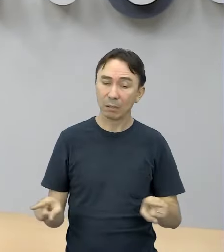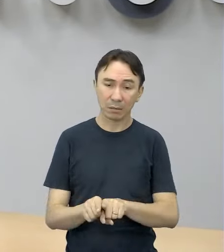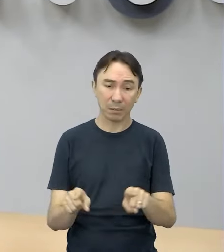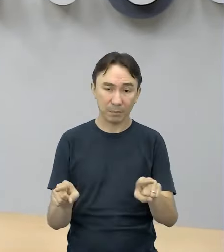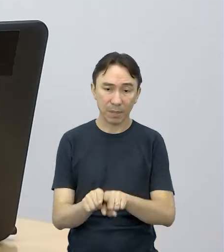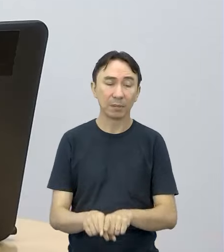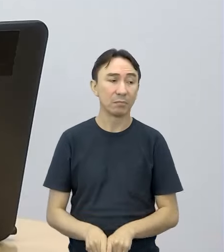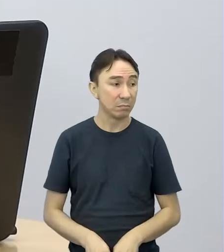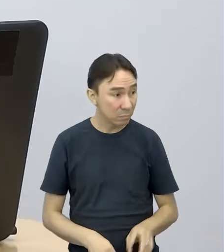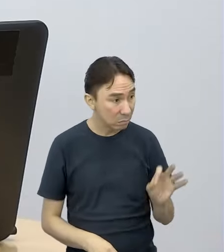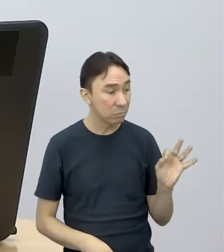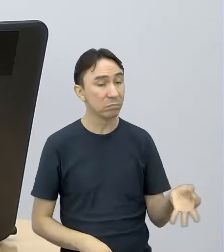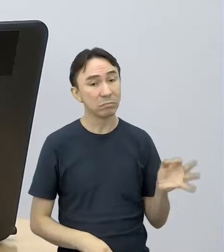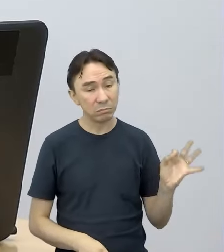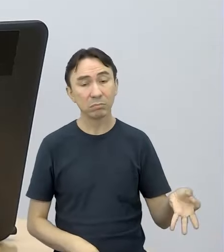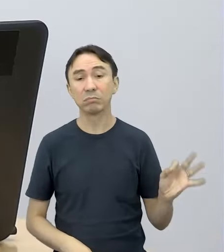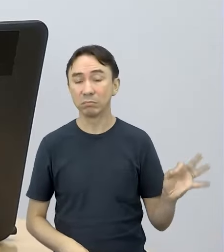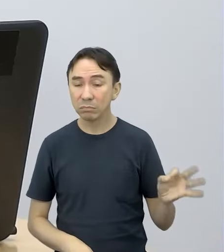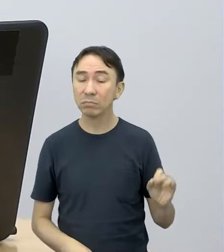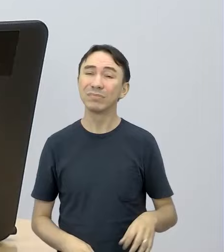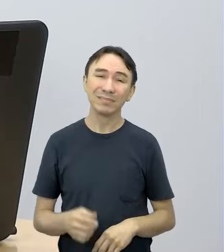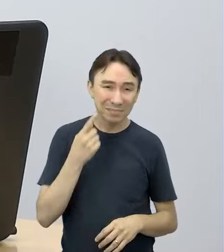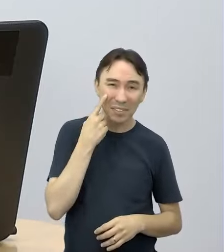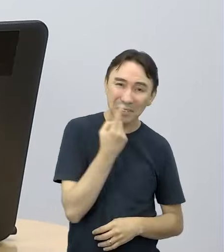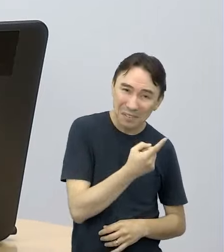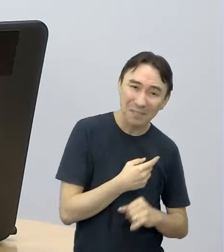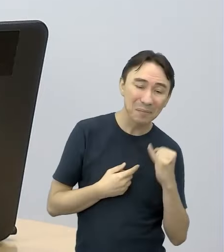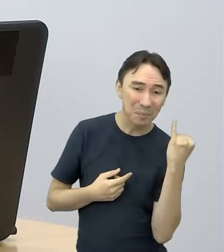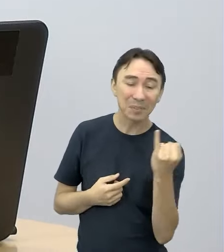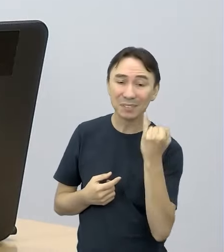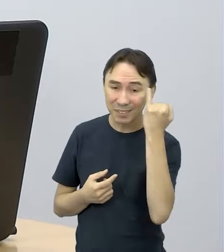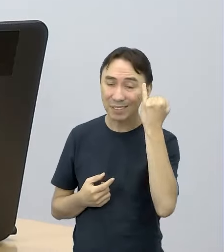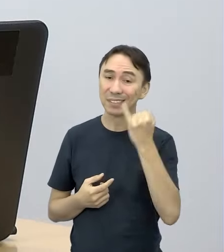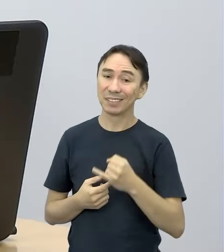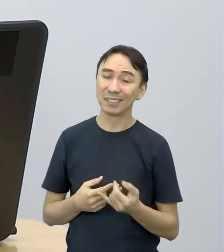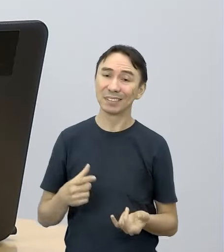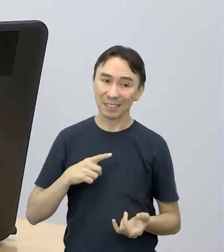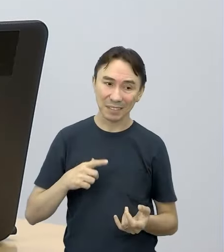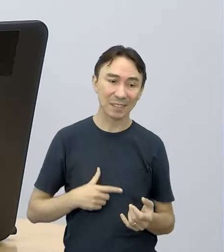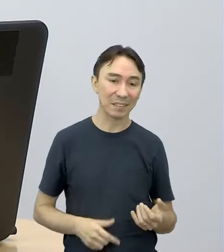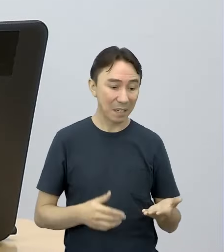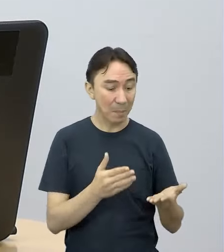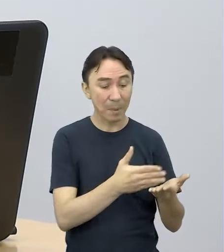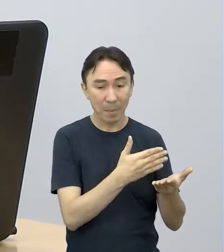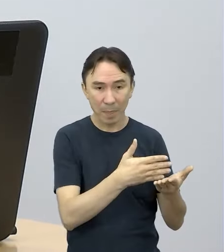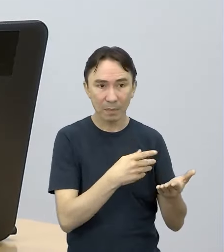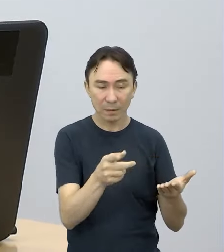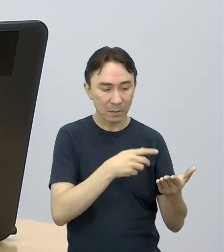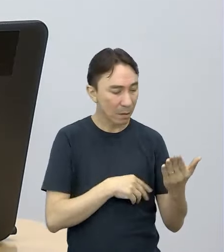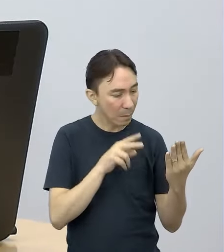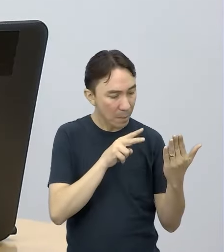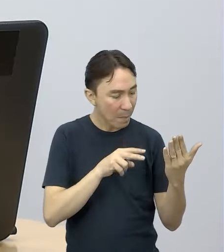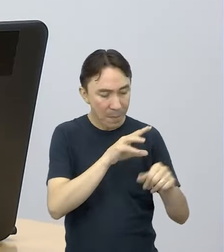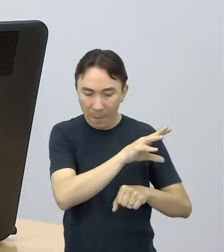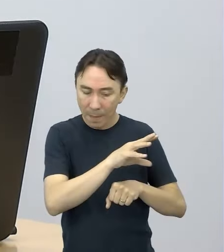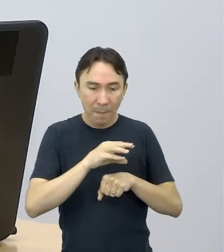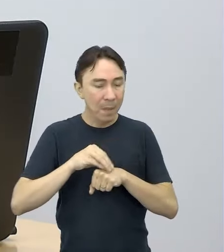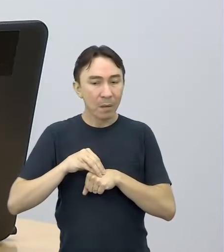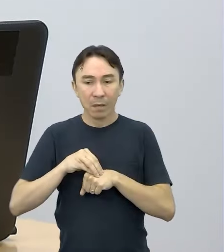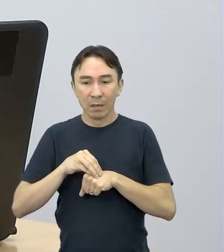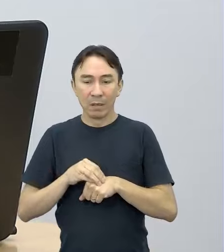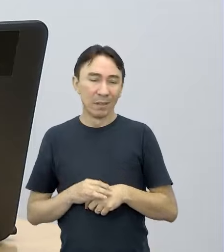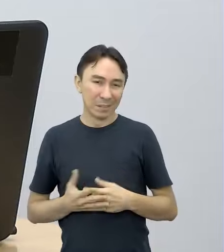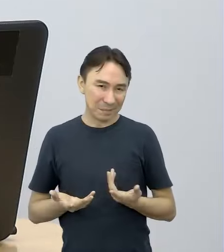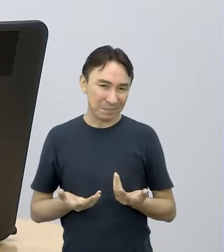mesmo, Bruno. Daí a importância quando a gente está falando, né, da apropriação no material, né? Então é muito complicado a gente mexer num material